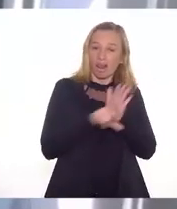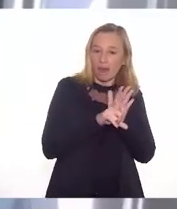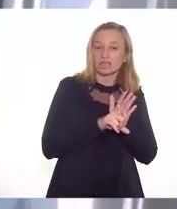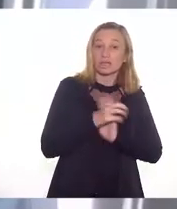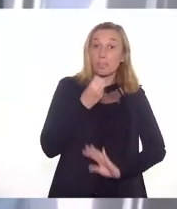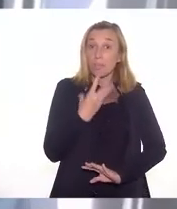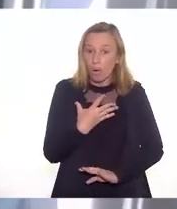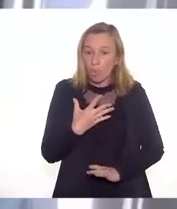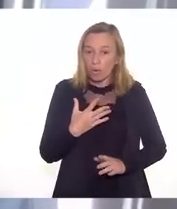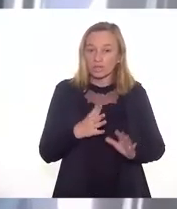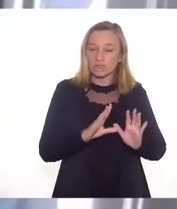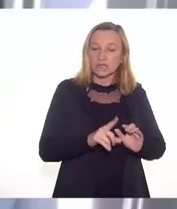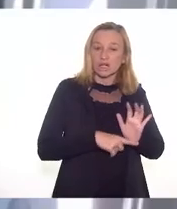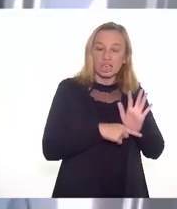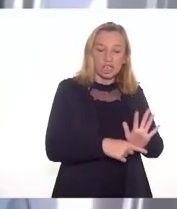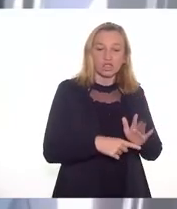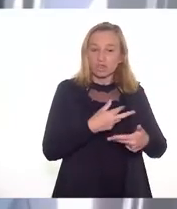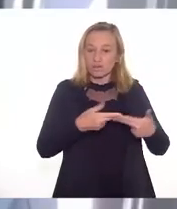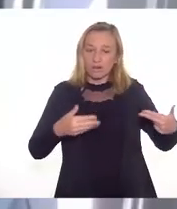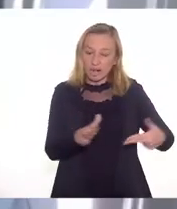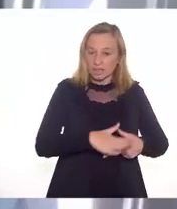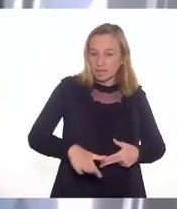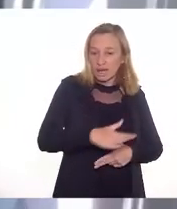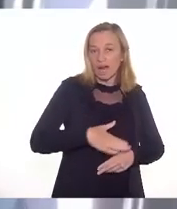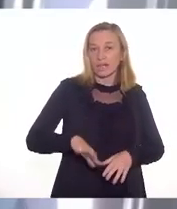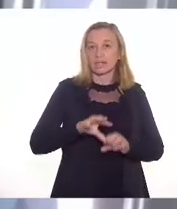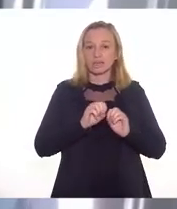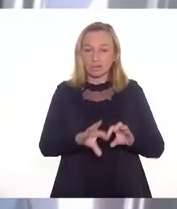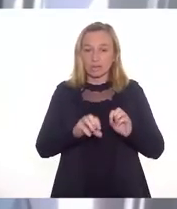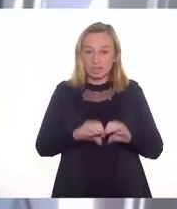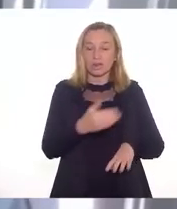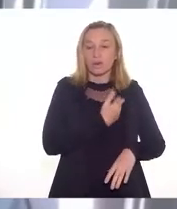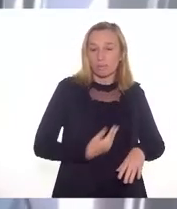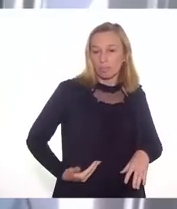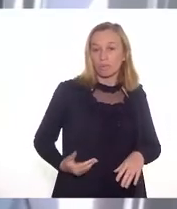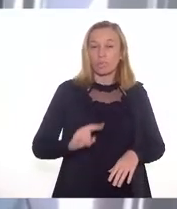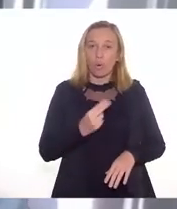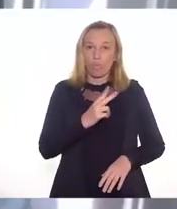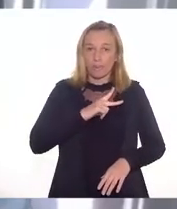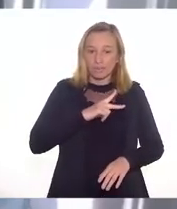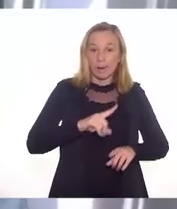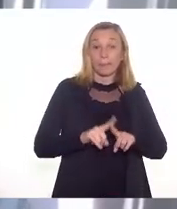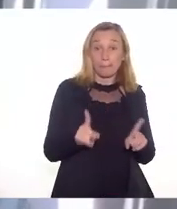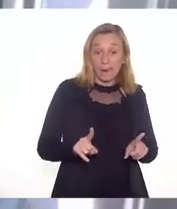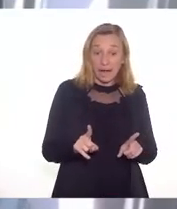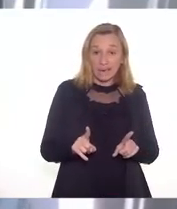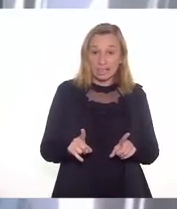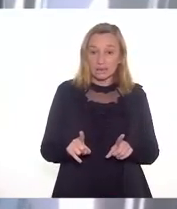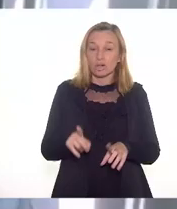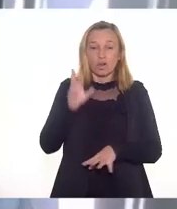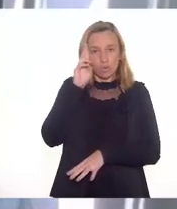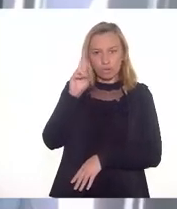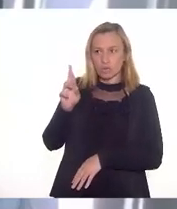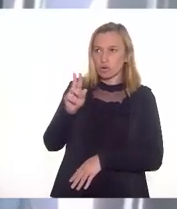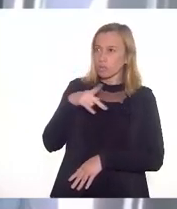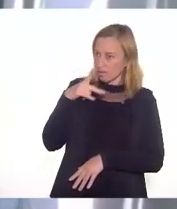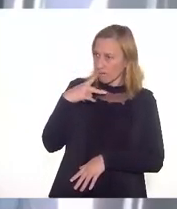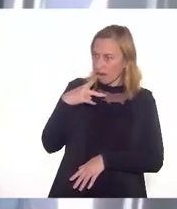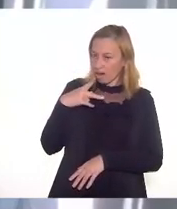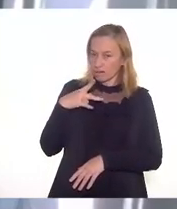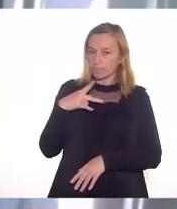que disciplinam vários aspectos da educação, seja no setor público, seja no setor privado. Mas a ponderação que Vossa Excelência está fazendo,